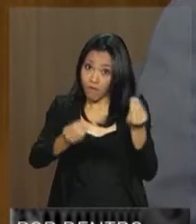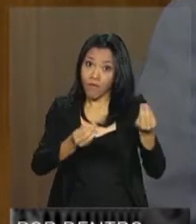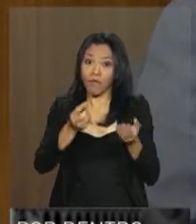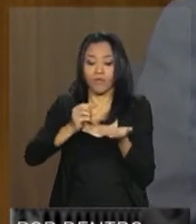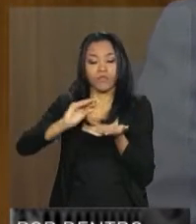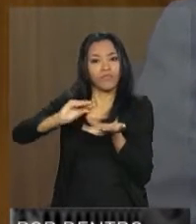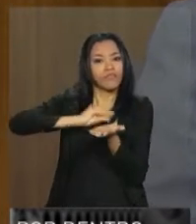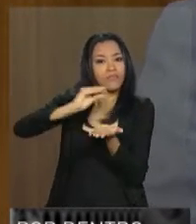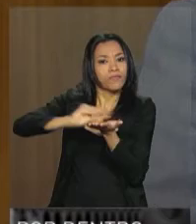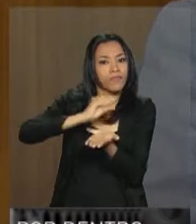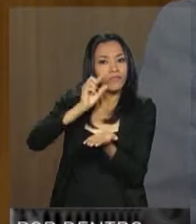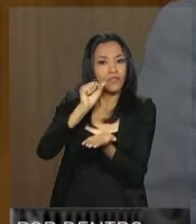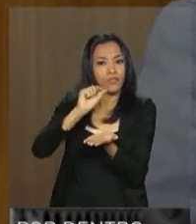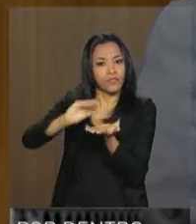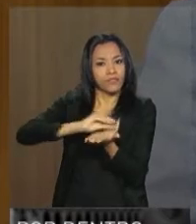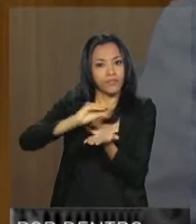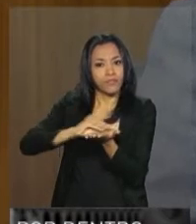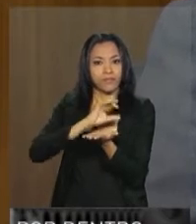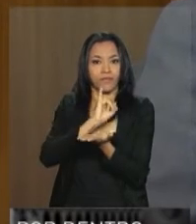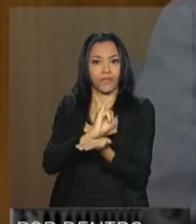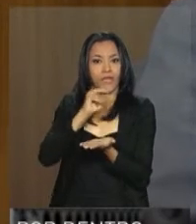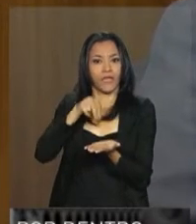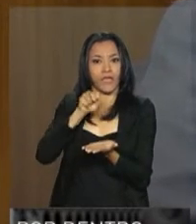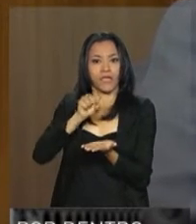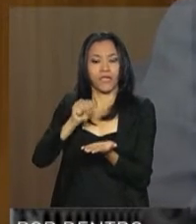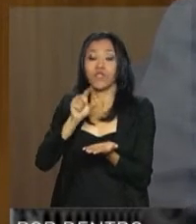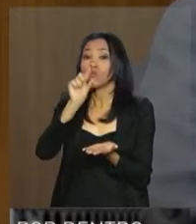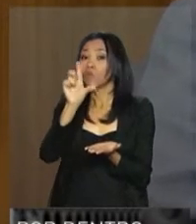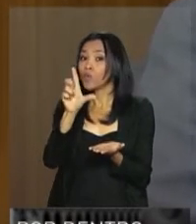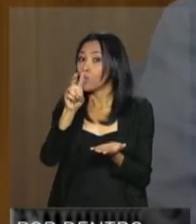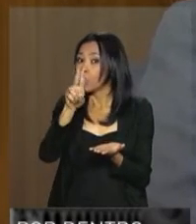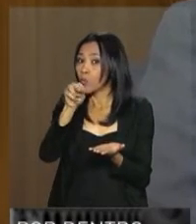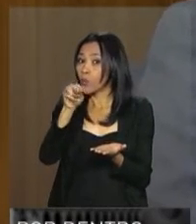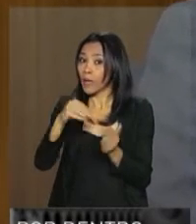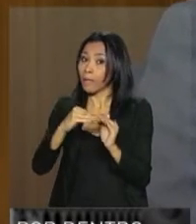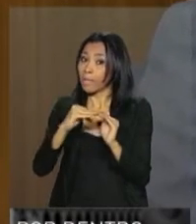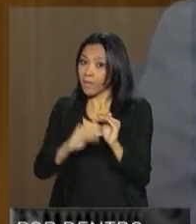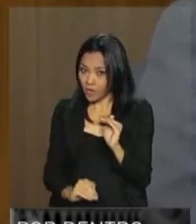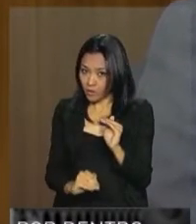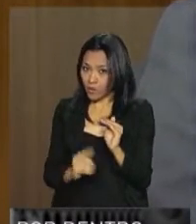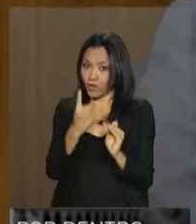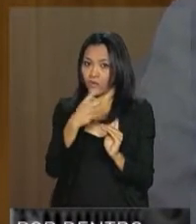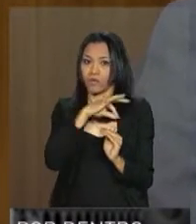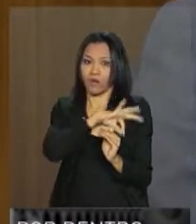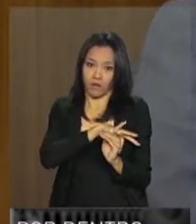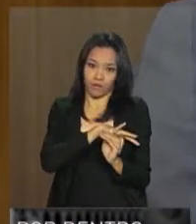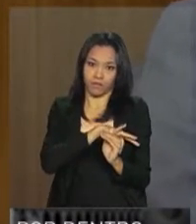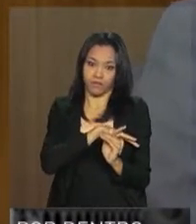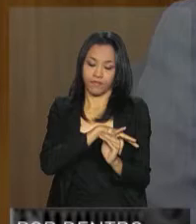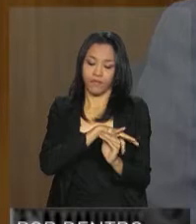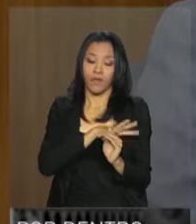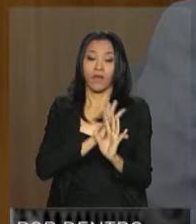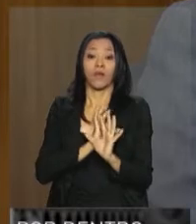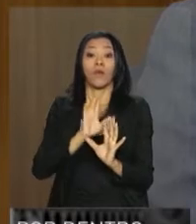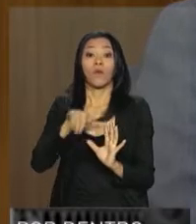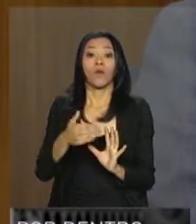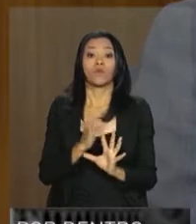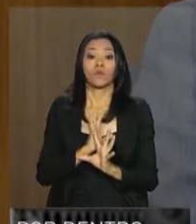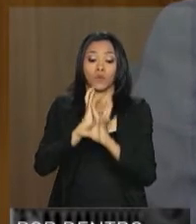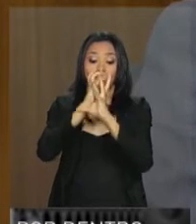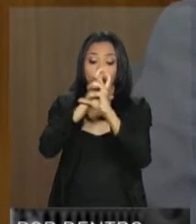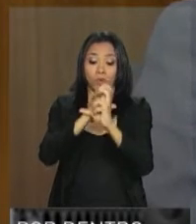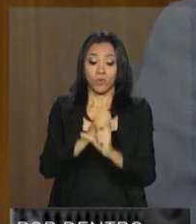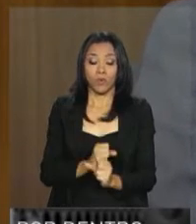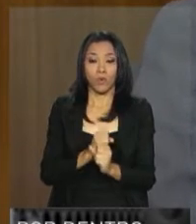nunca será menor do que o valor equivalente a um salário mínimo quando o somatório das